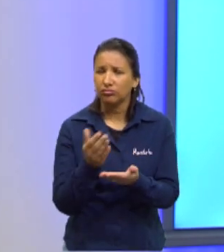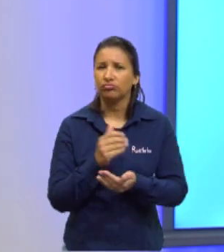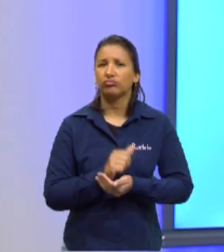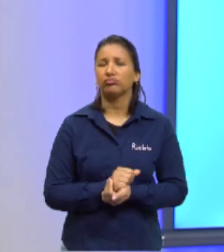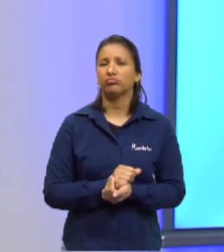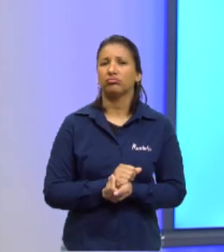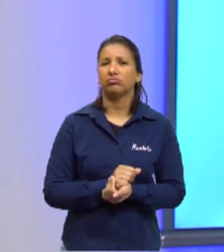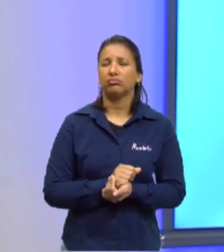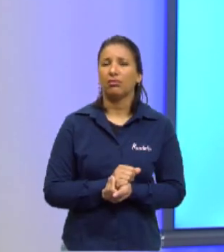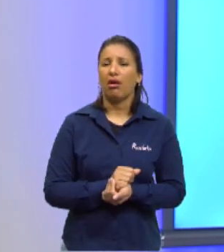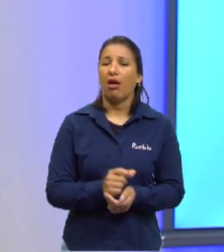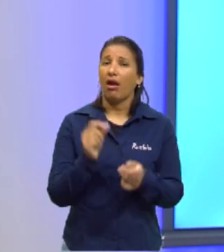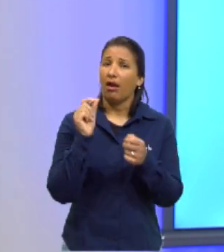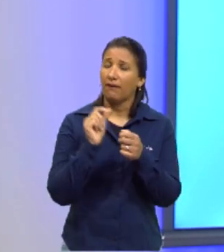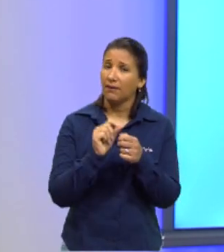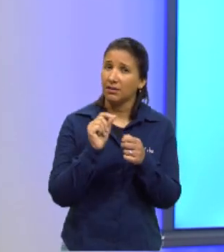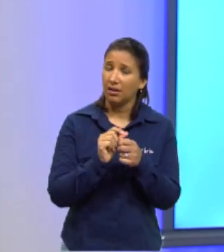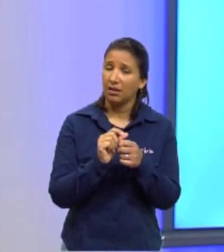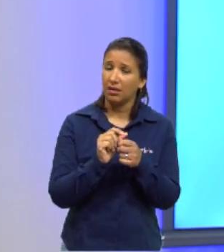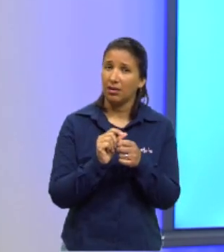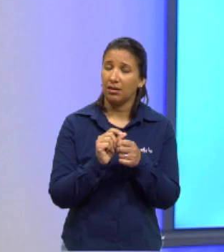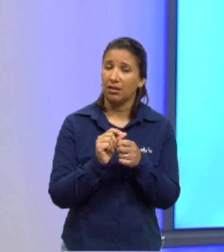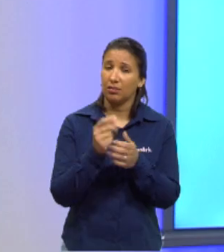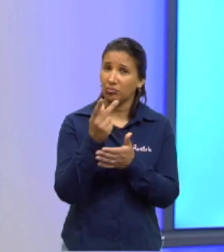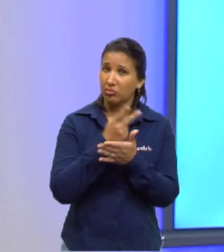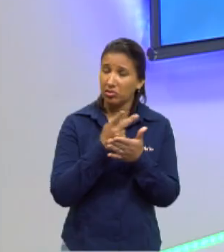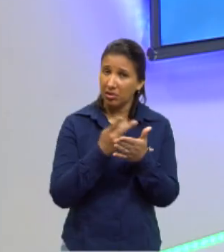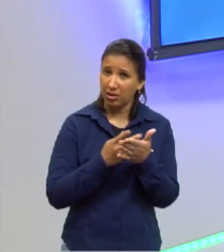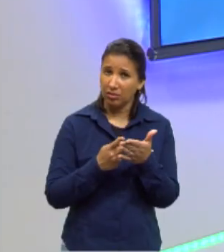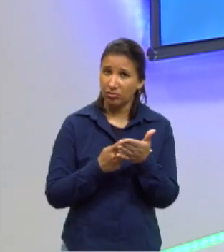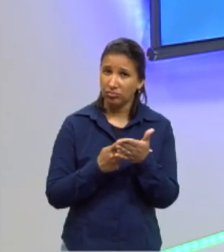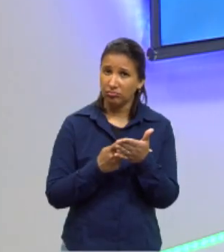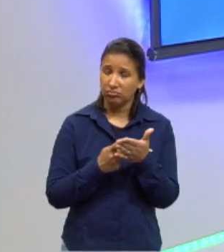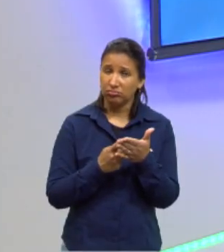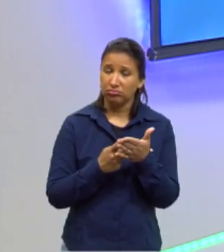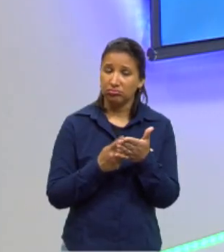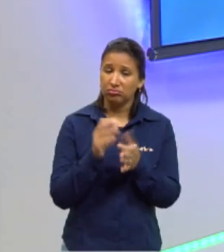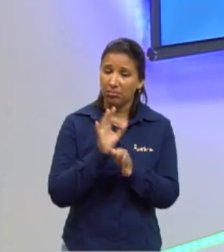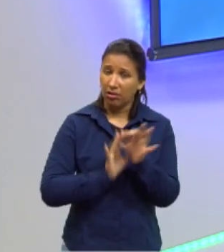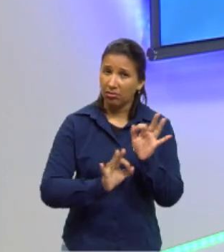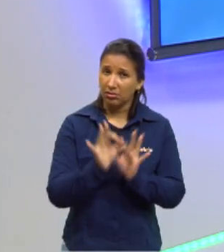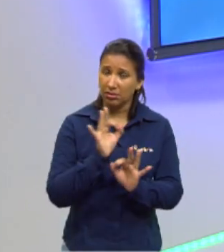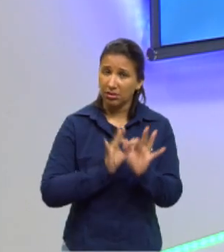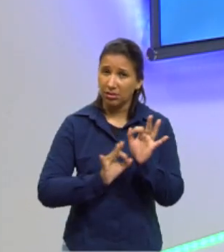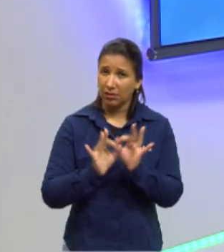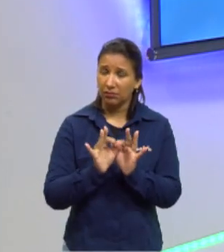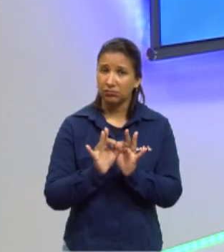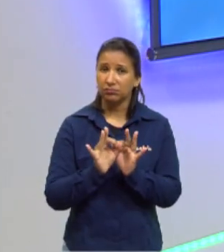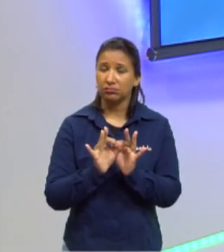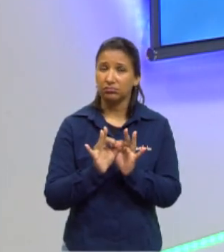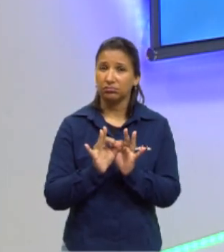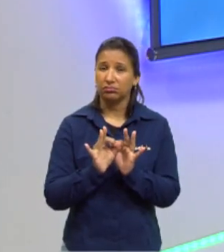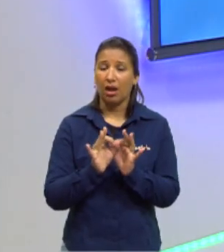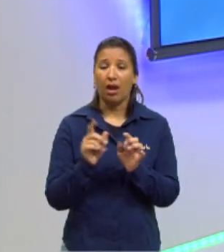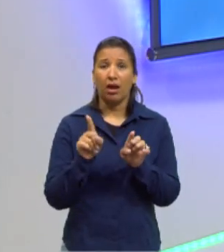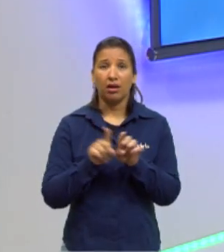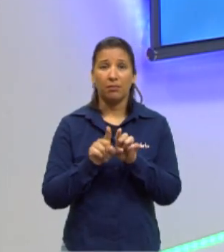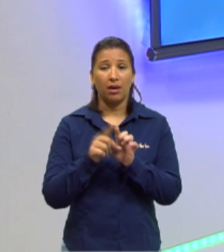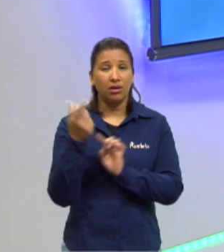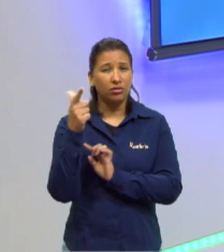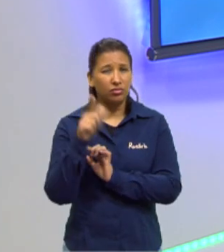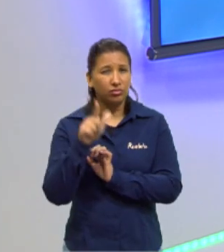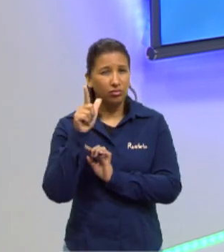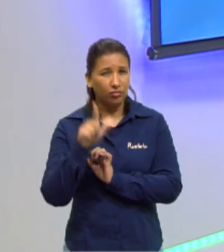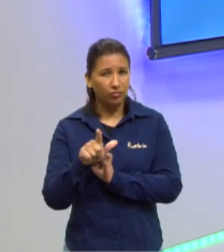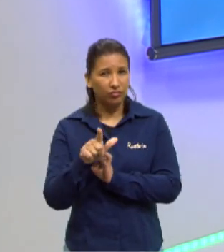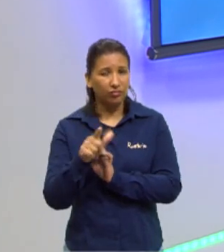ajudar a fazer um esquema, um desenho, né, de modo a compreender melhor o enunciado. E aí eu repito para vocês, eu vou